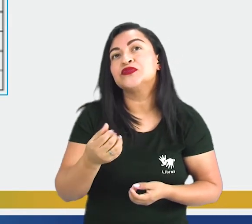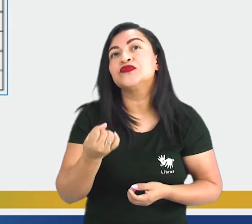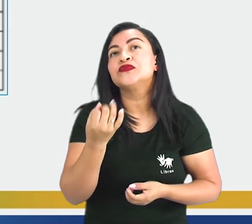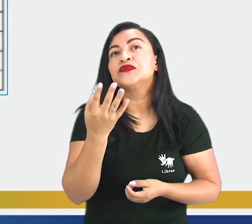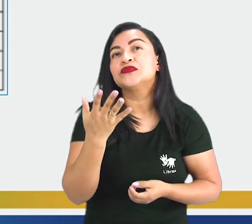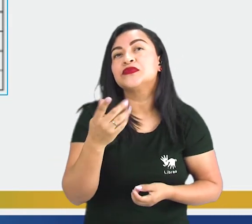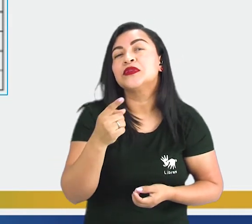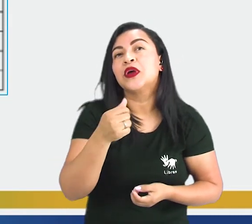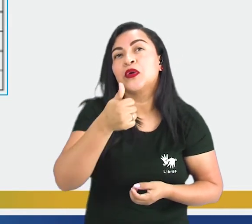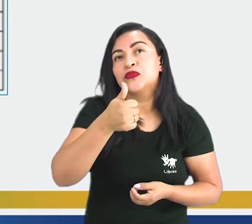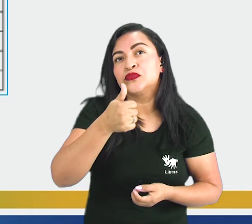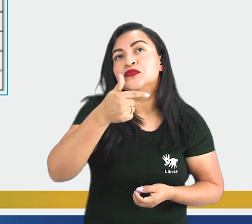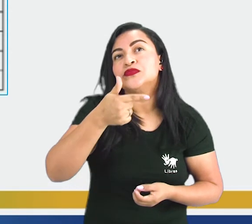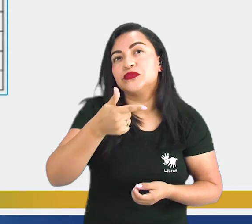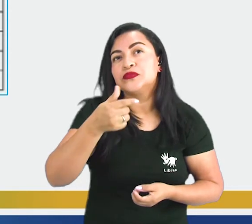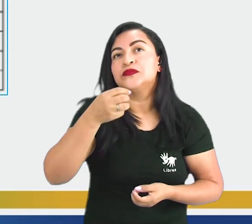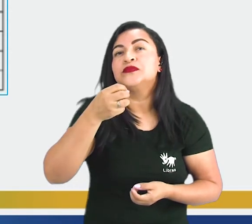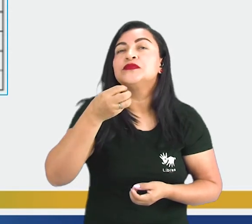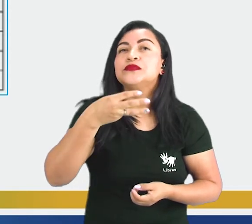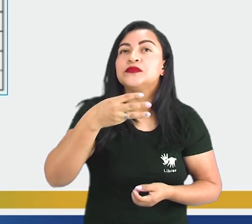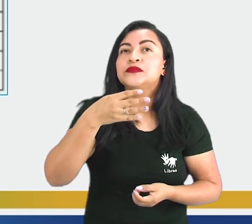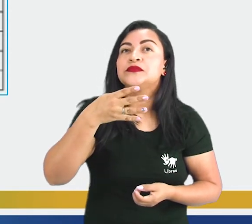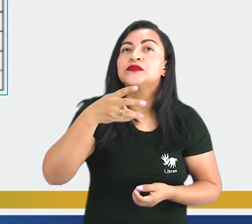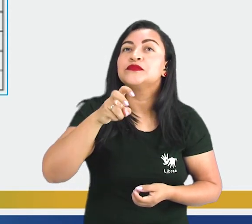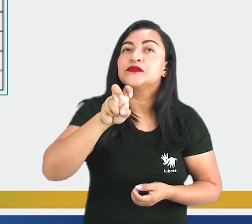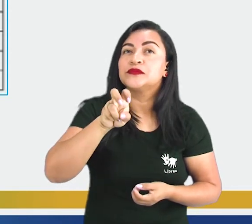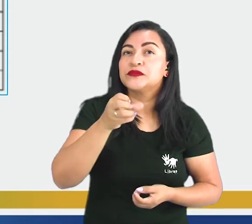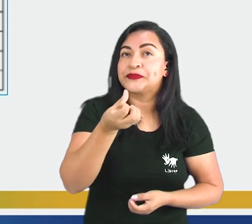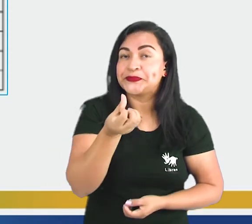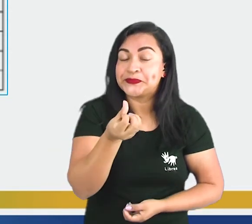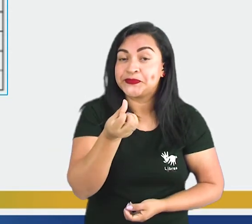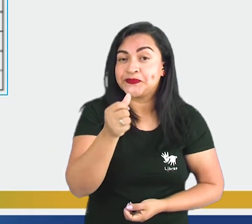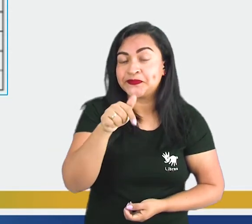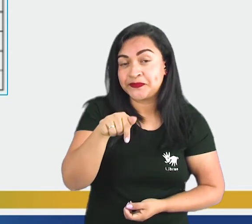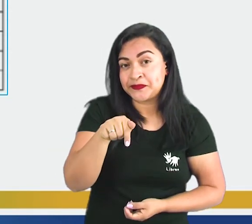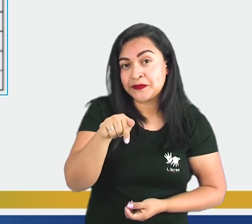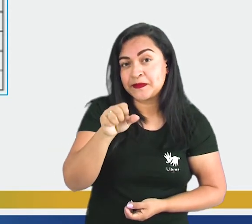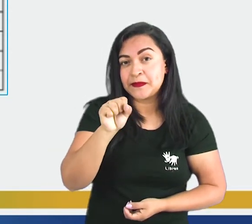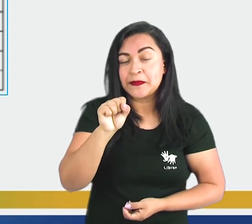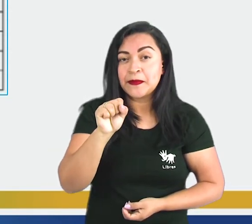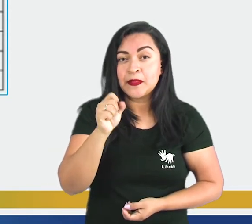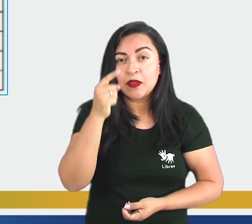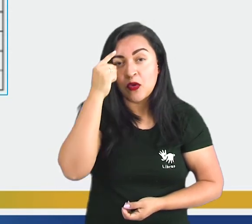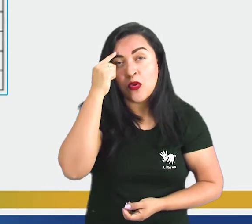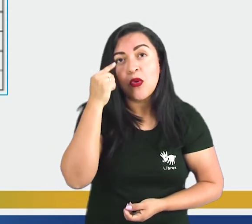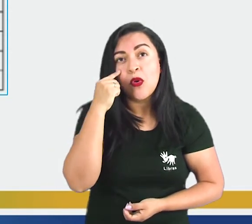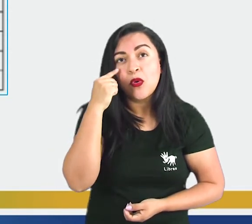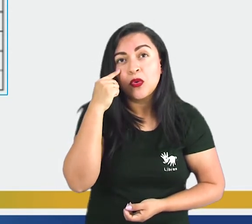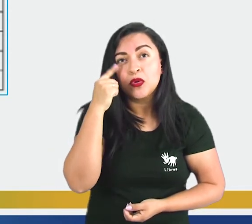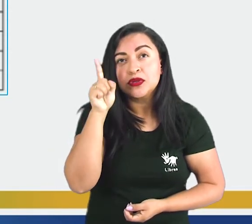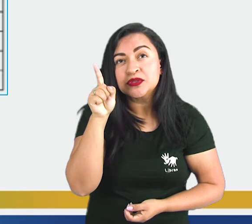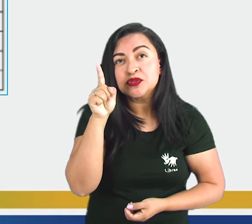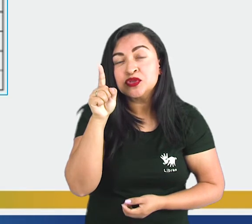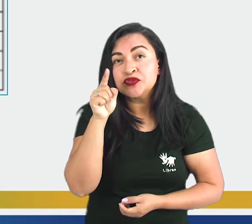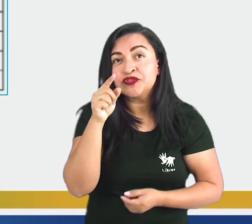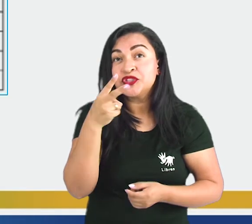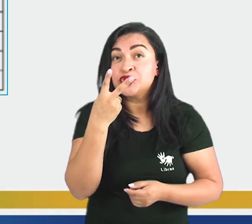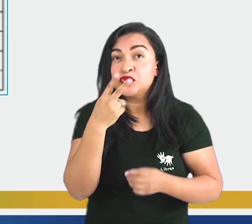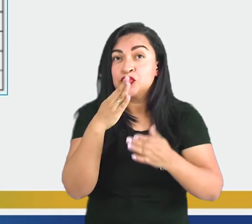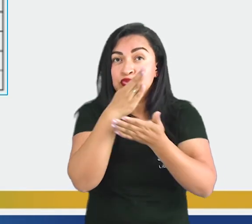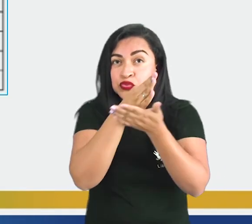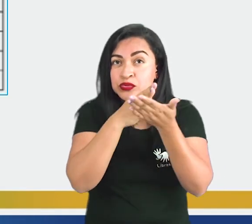2, 3, 4, 5, 6, 7. Observe que nós temos duas metades